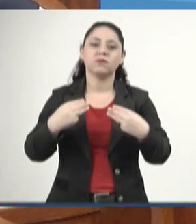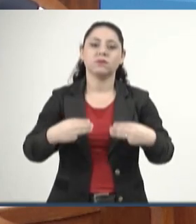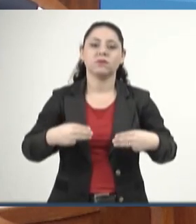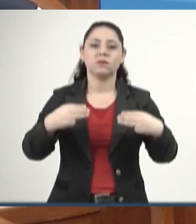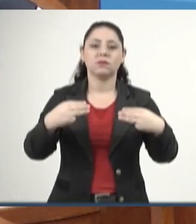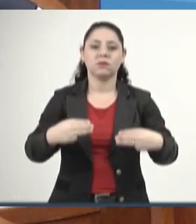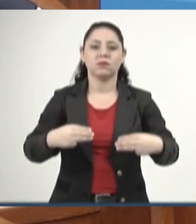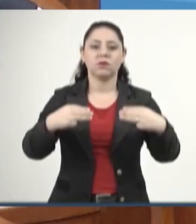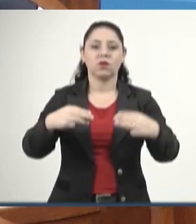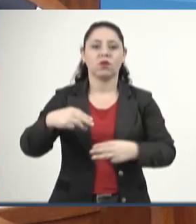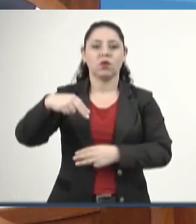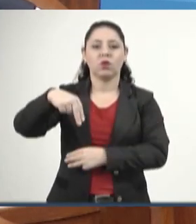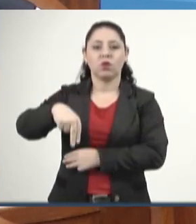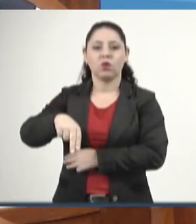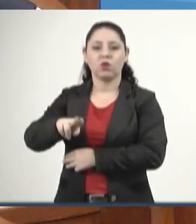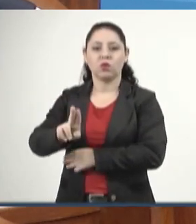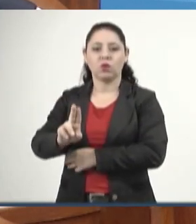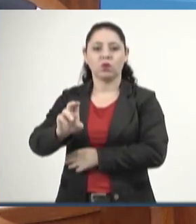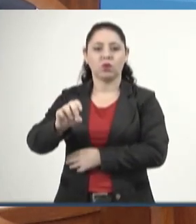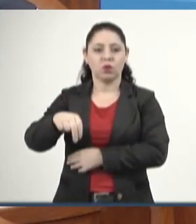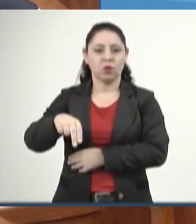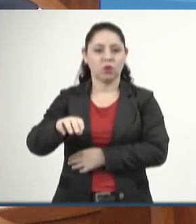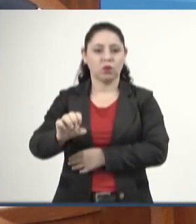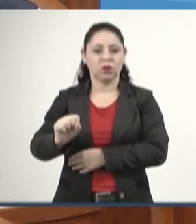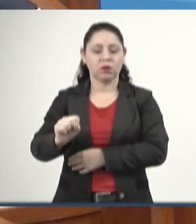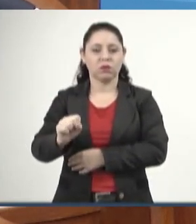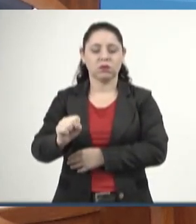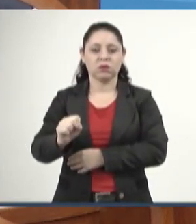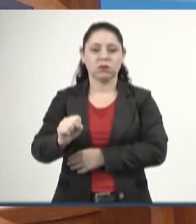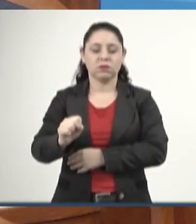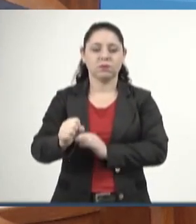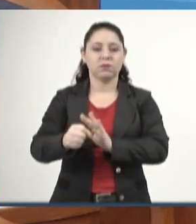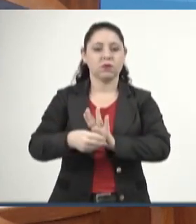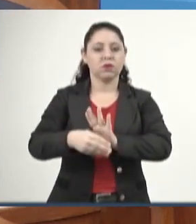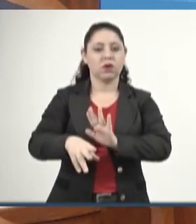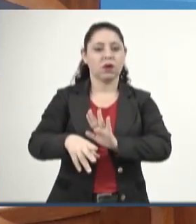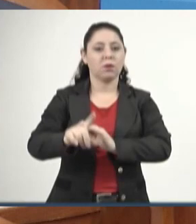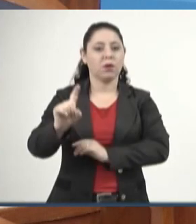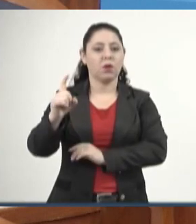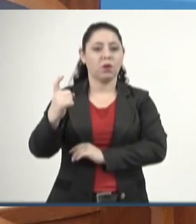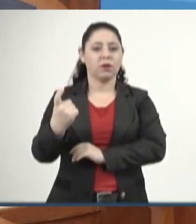ministro Nunes Marques, indicado pelo ex-presidente Bolsonaro.